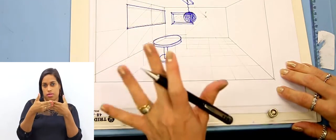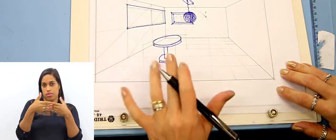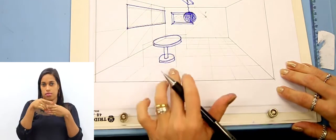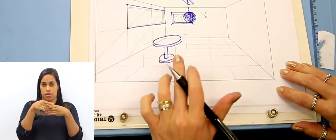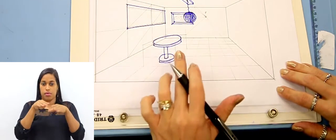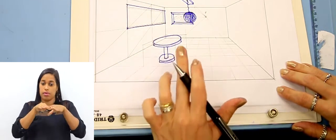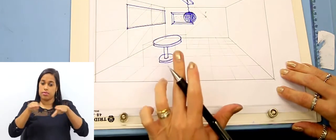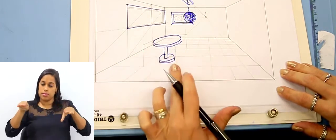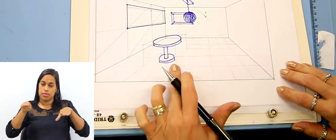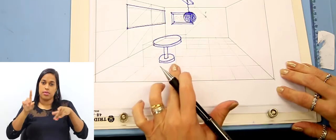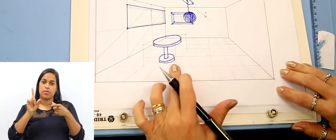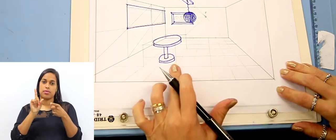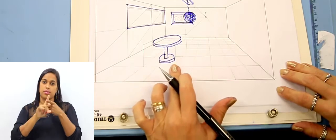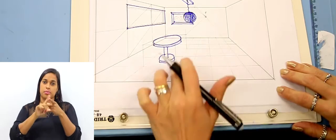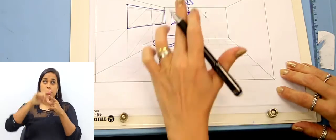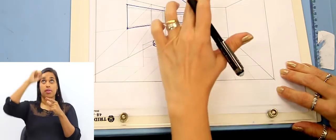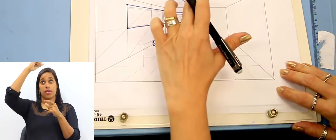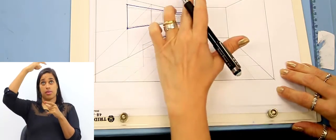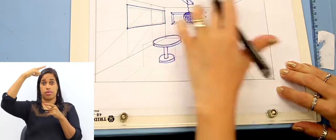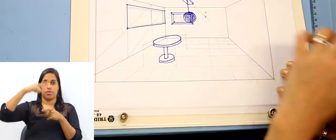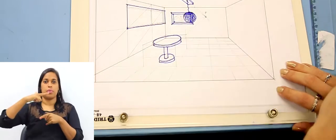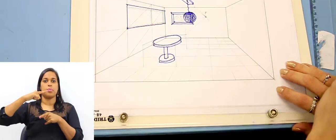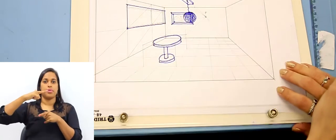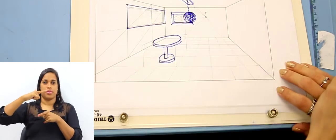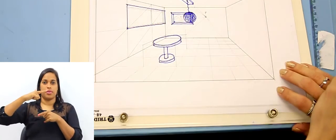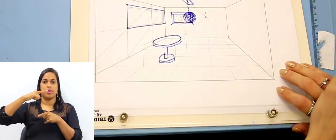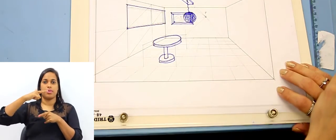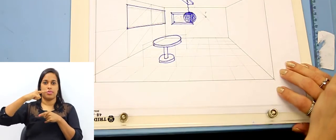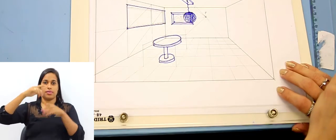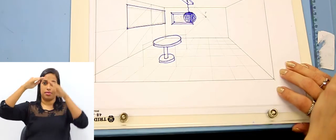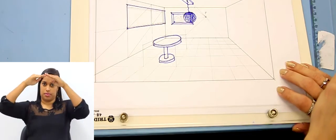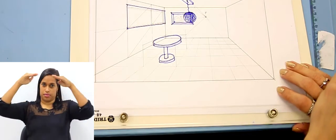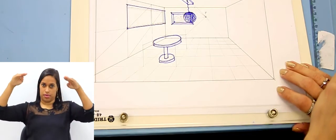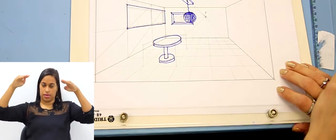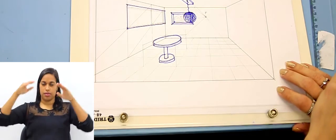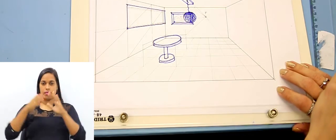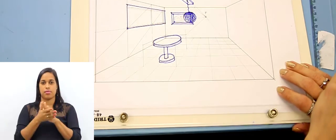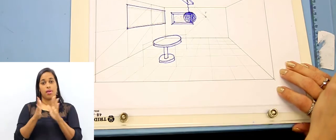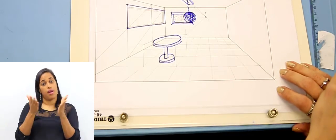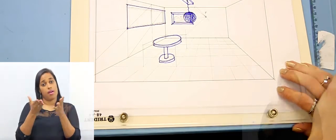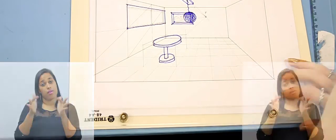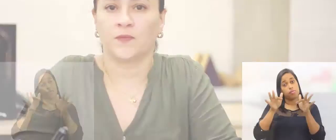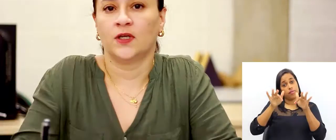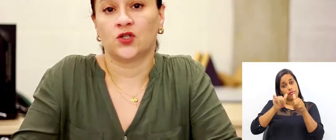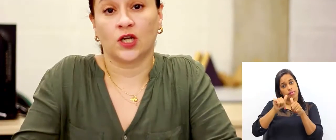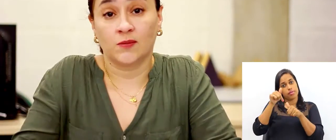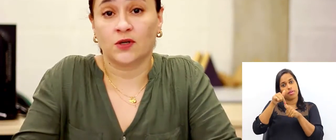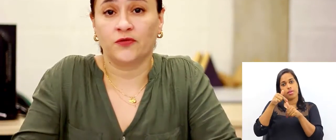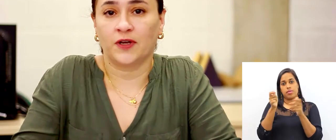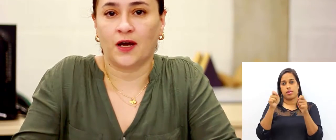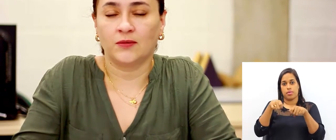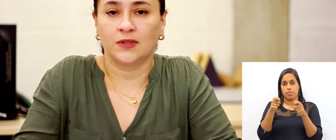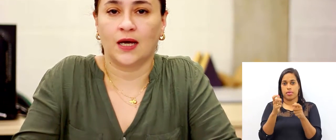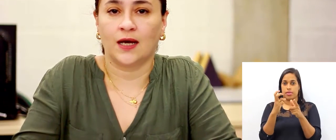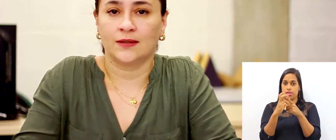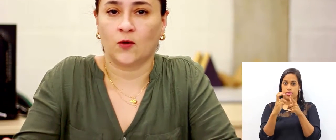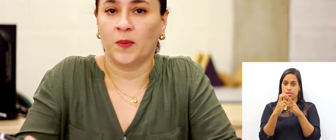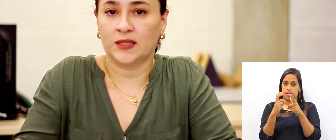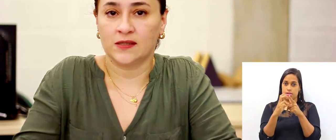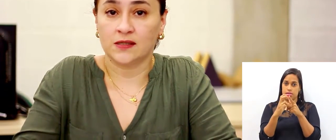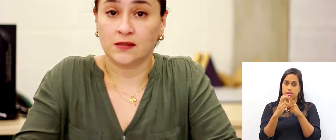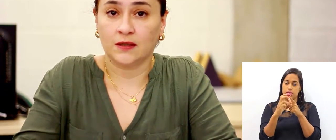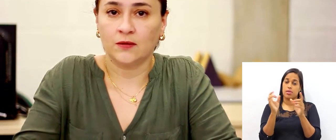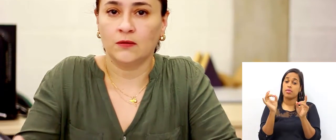qualquer aqui no piso e a luminária no teto. Chegamos ao final da